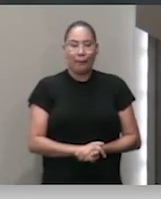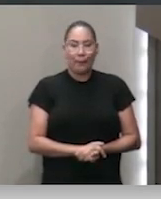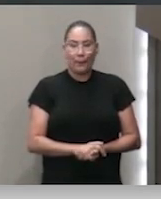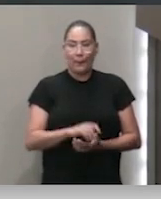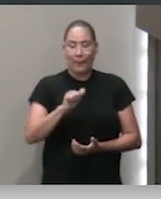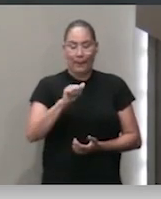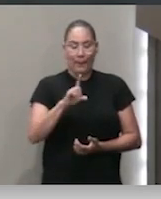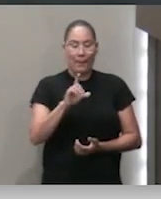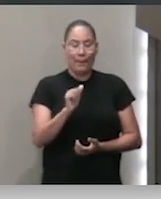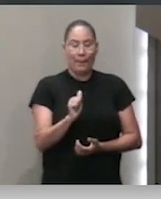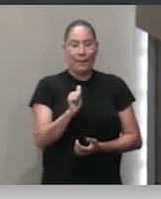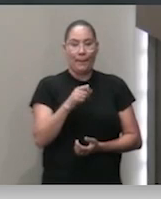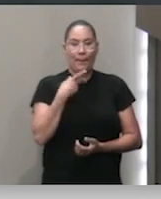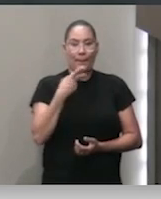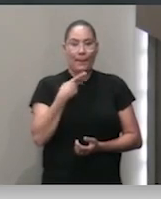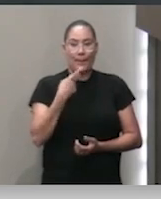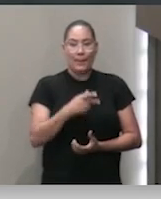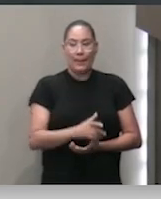Vereadora Ada vai falar.